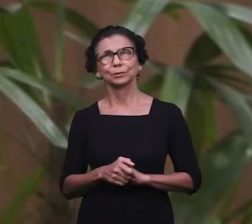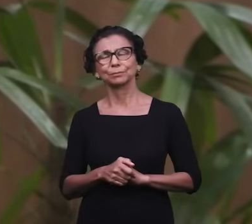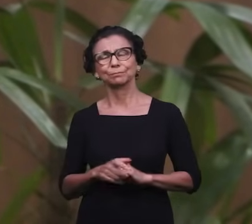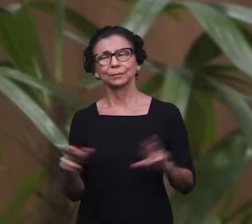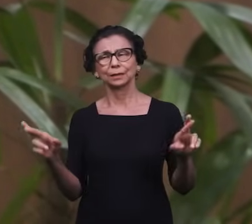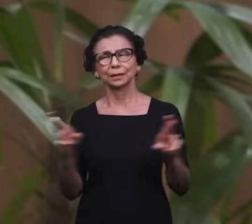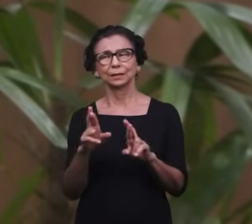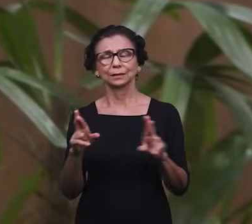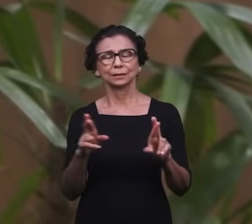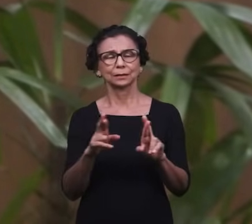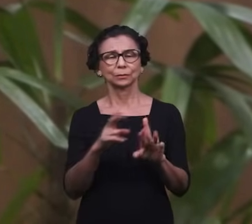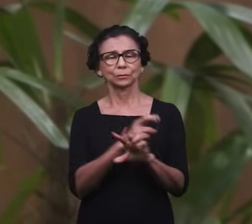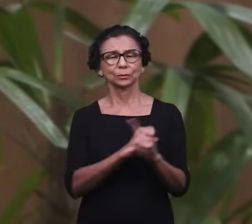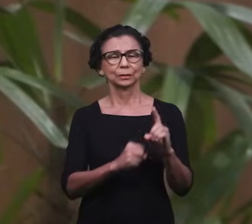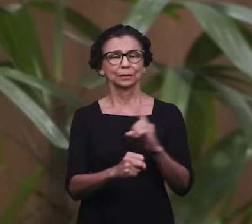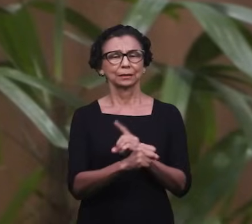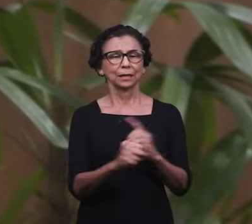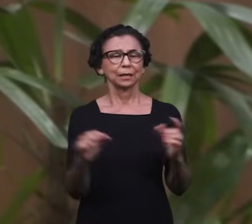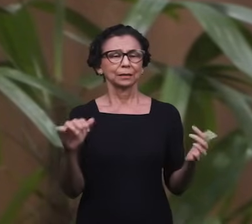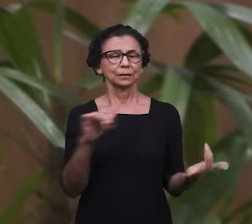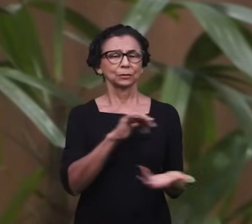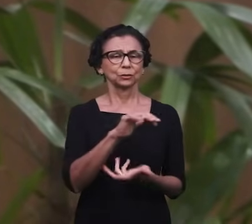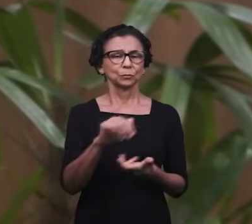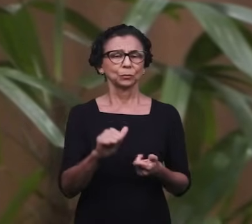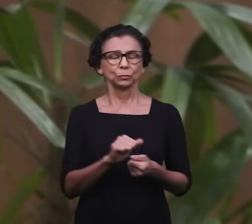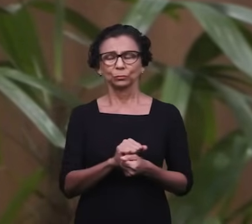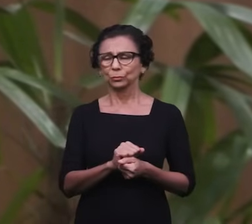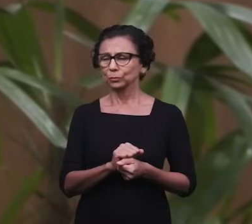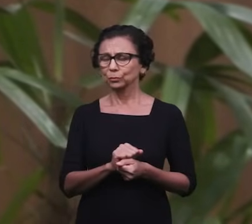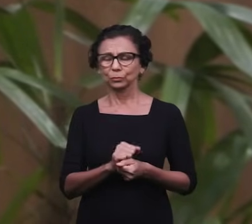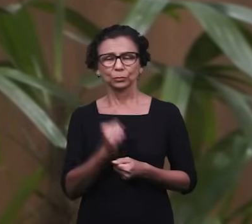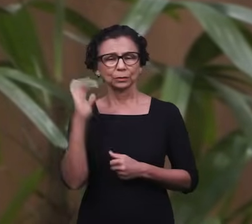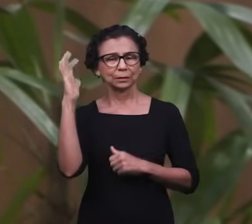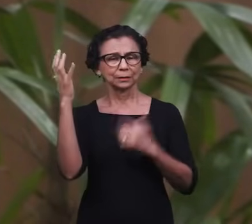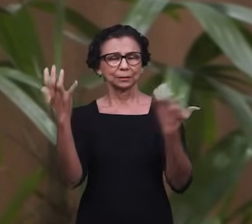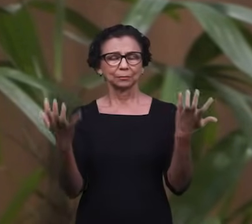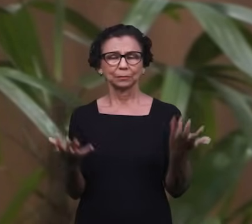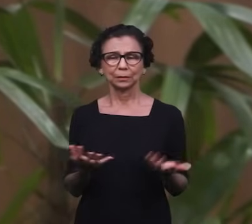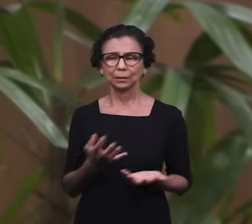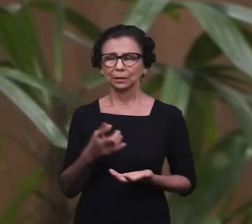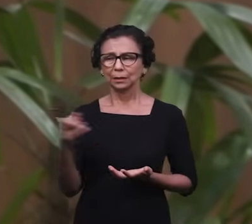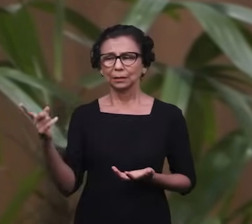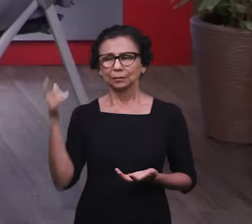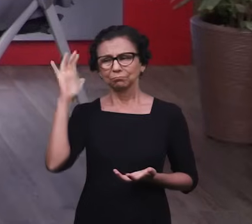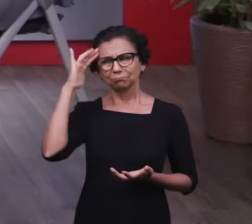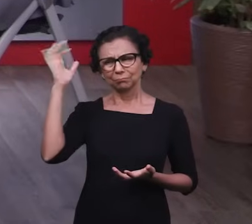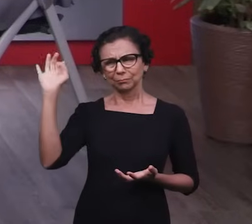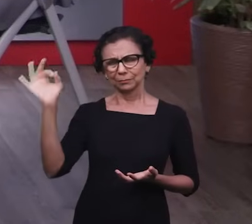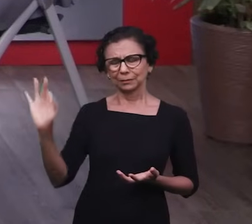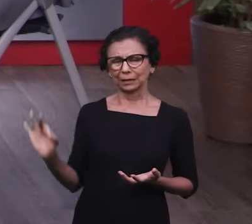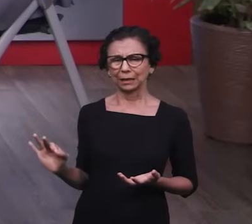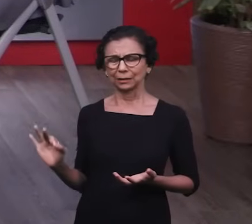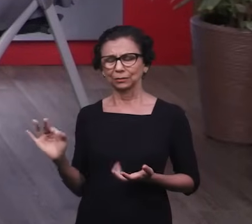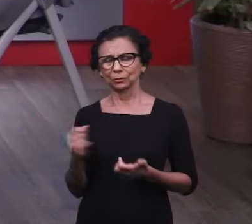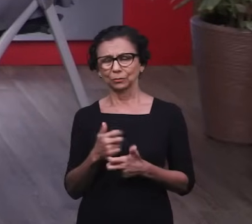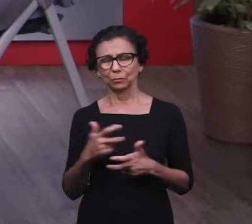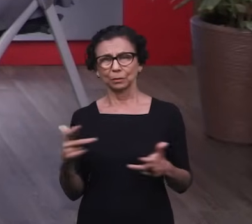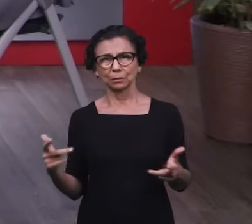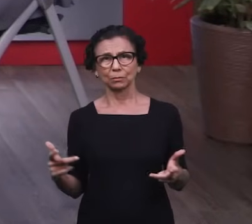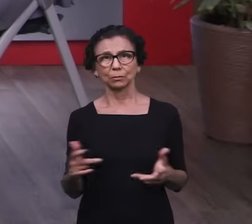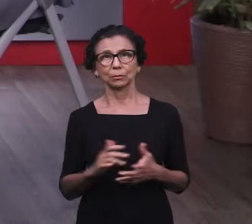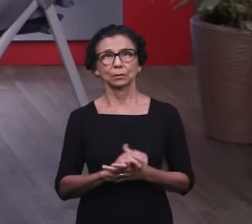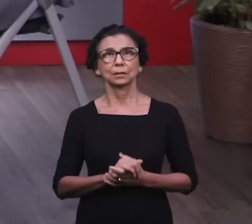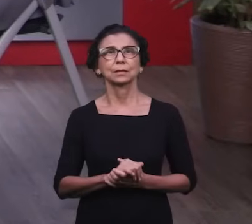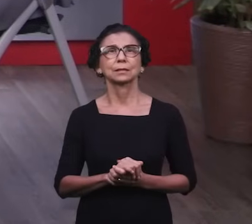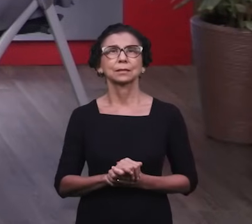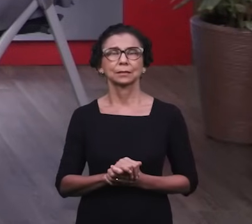Quando perguntam, por que você não entendeu a piada? Eles ainda não entenderam o quanto de distante tem